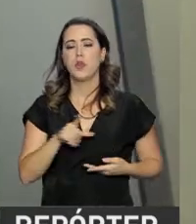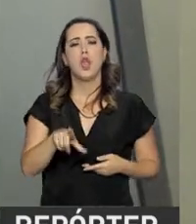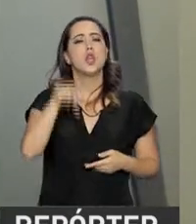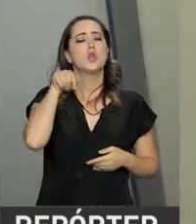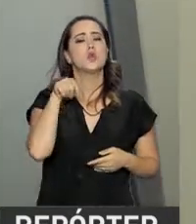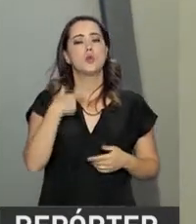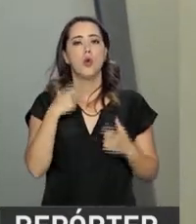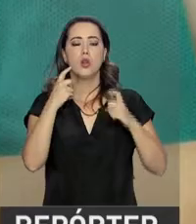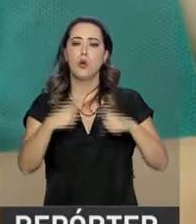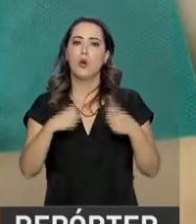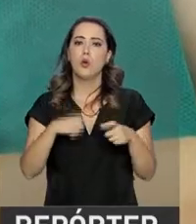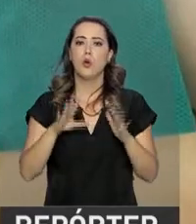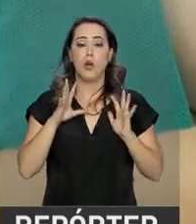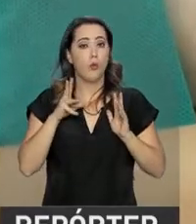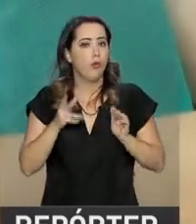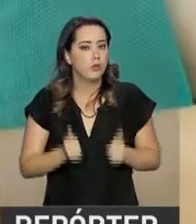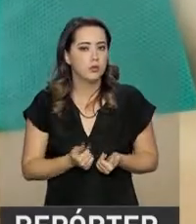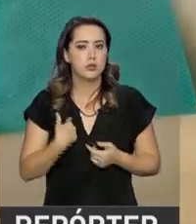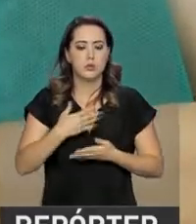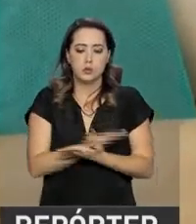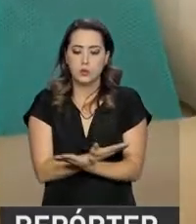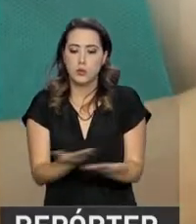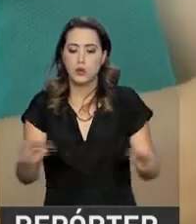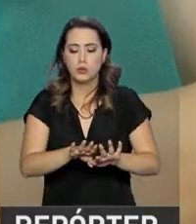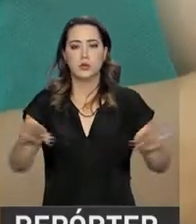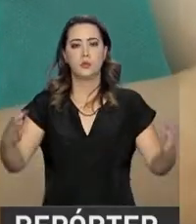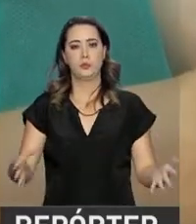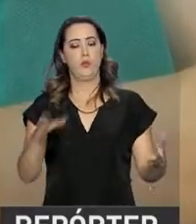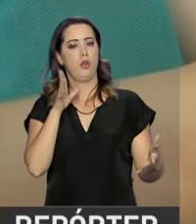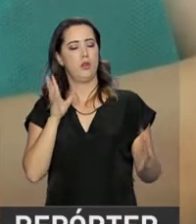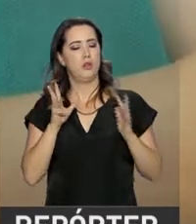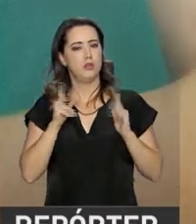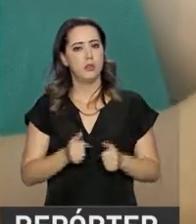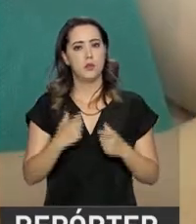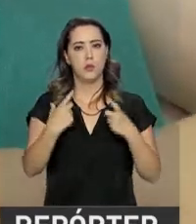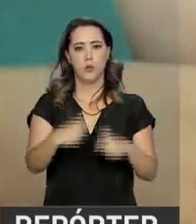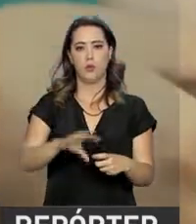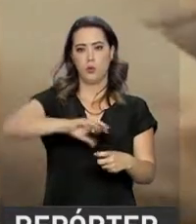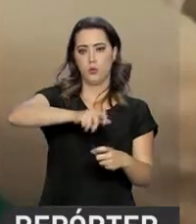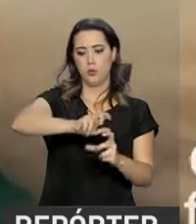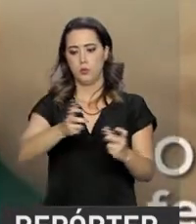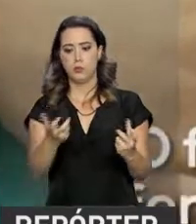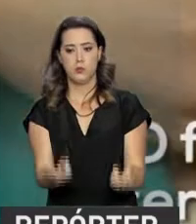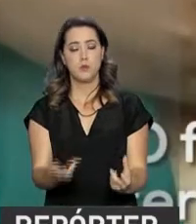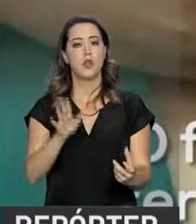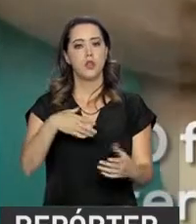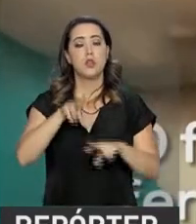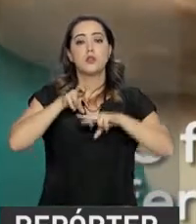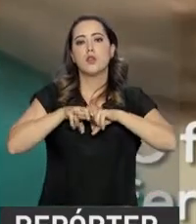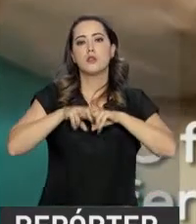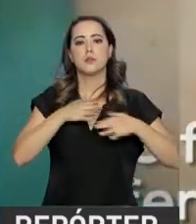Escolha um lugar tranquilo e limpo. Forre uma mesa com pano limpo para colocar o frasco e a tampa. Já